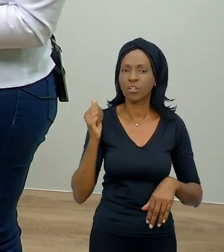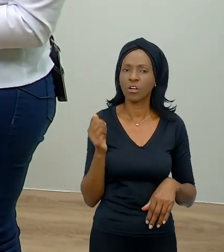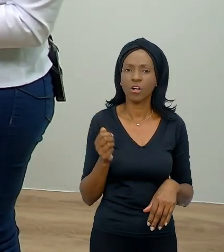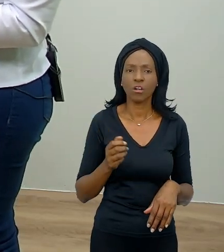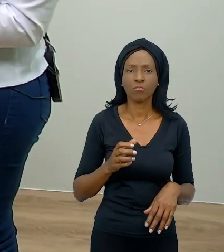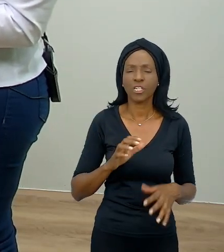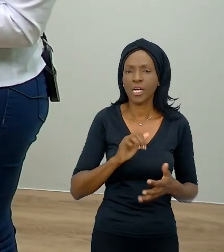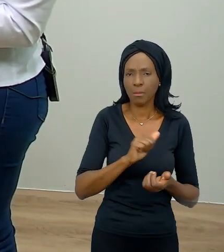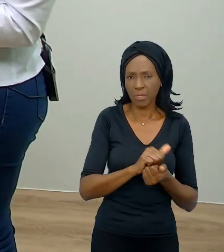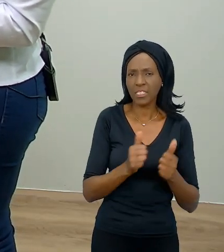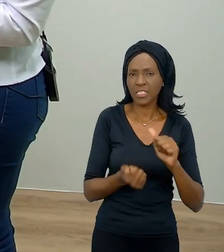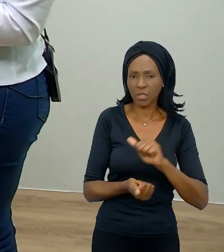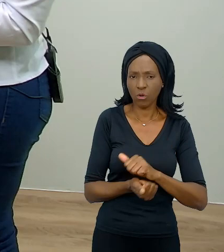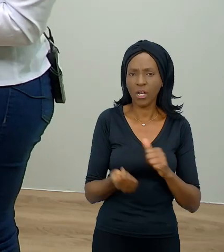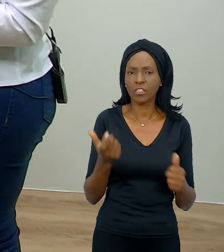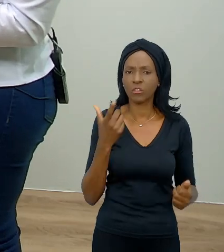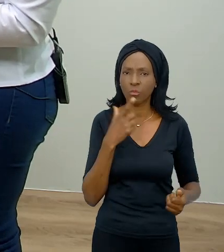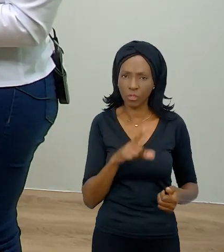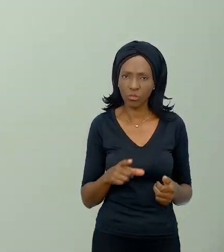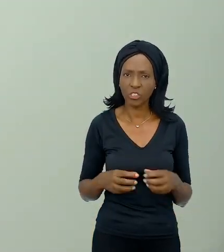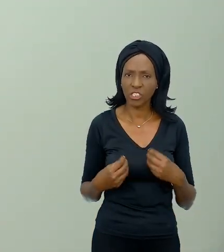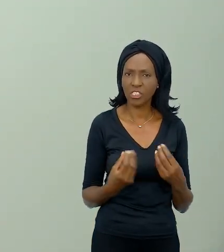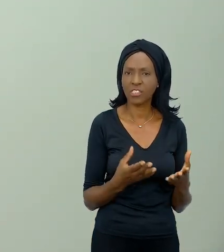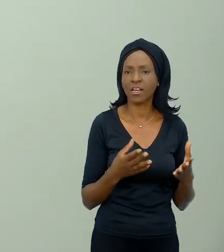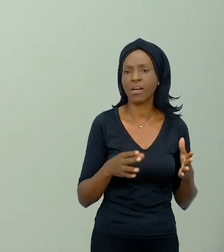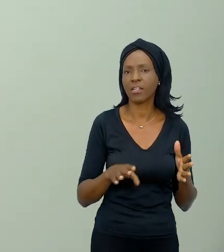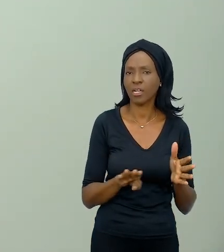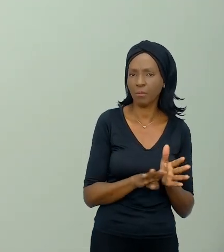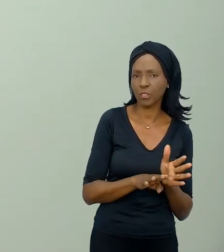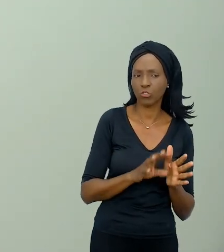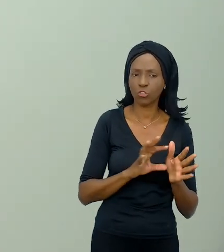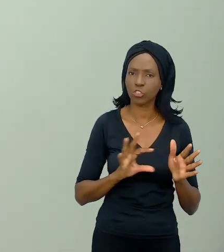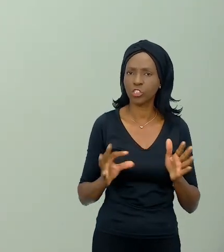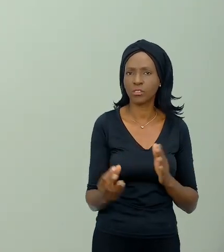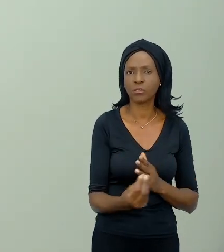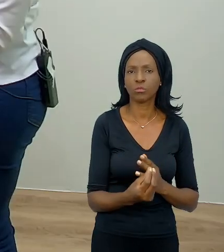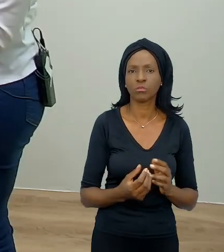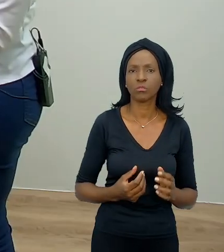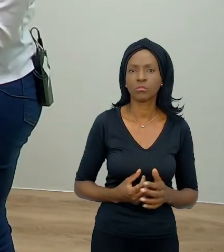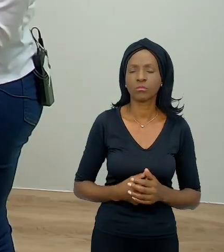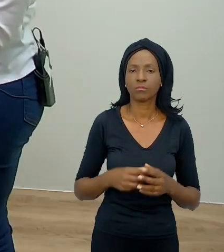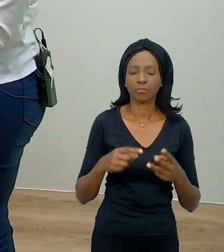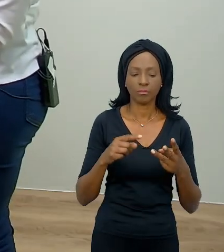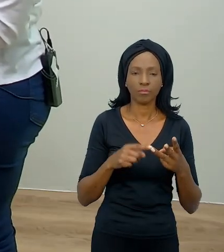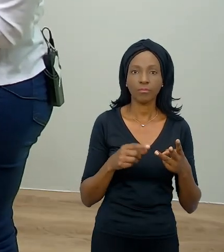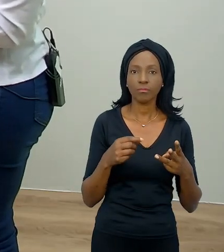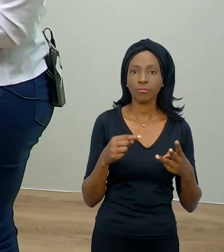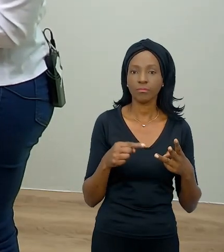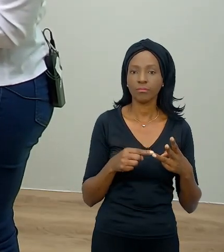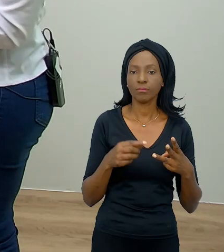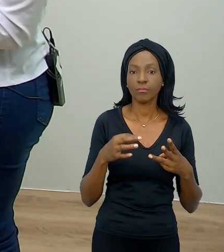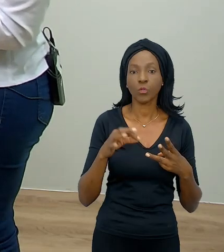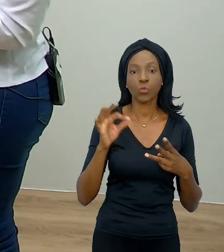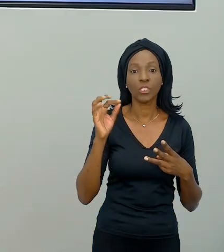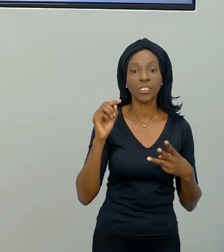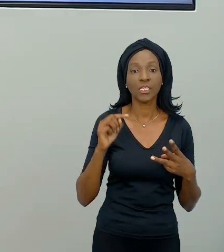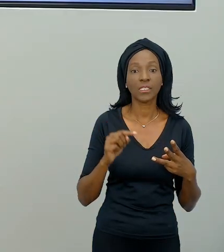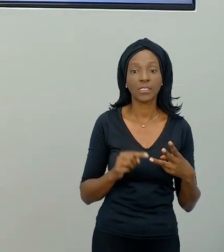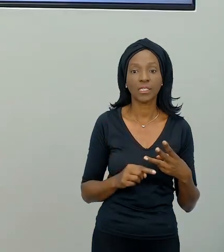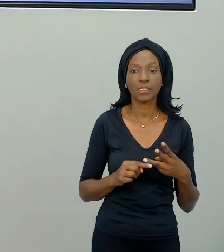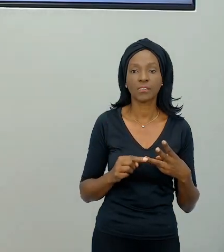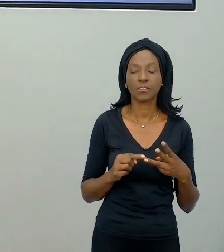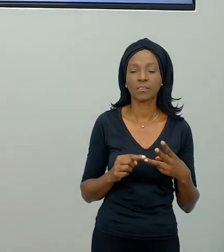mais adequado para poder dar conta da metodologia, né? Item 3.